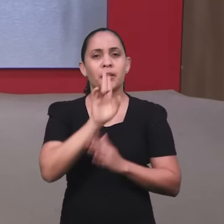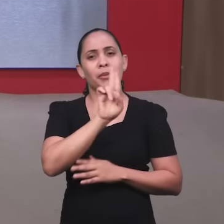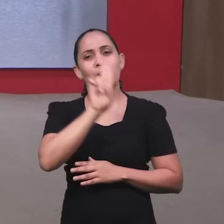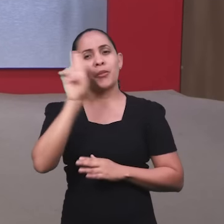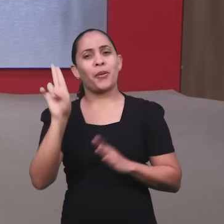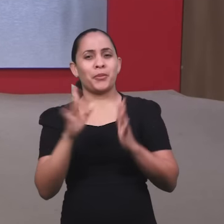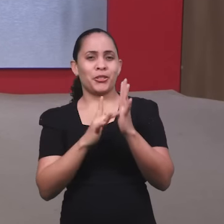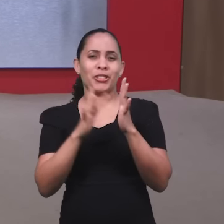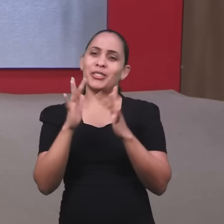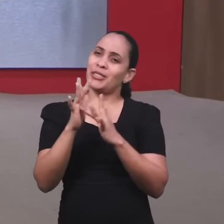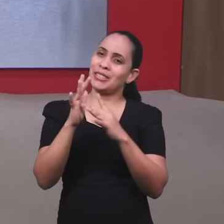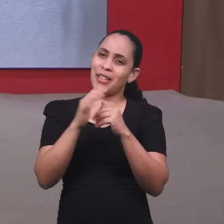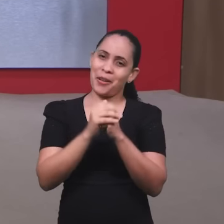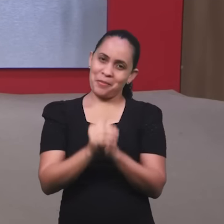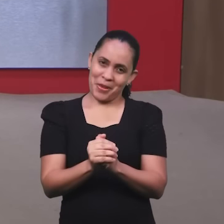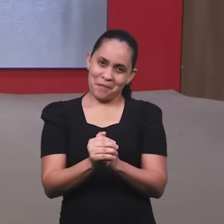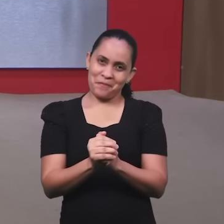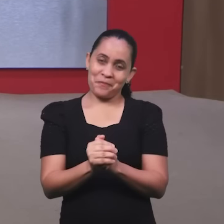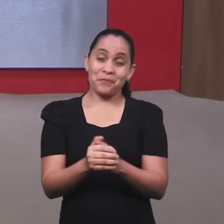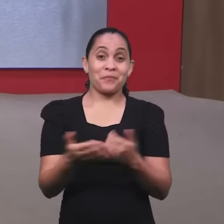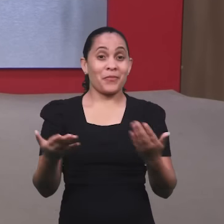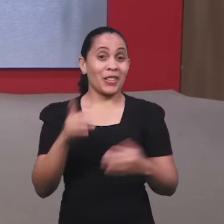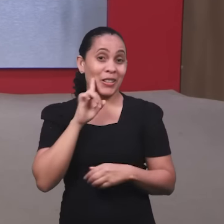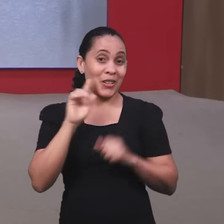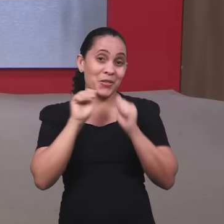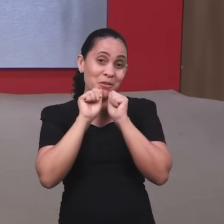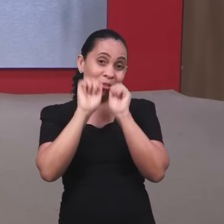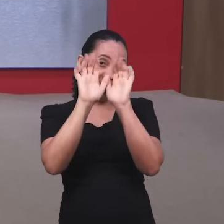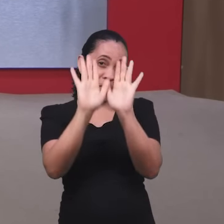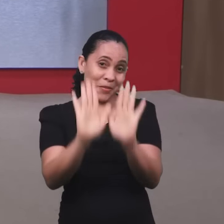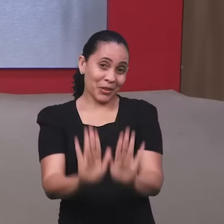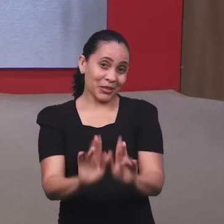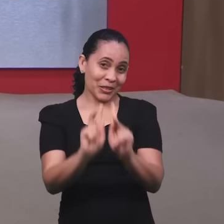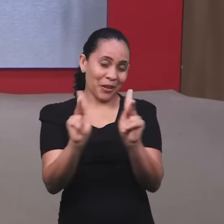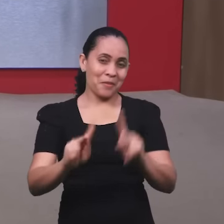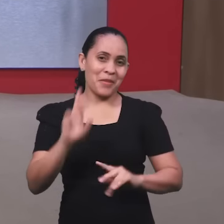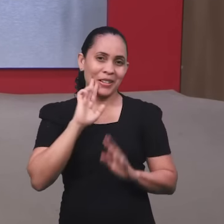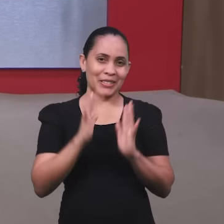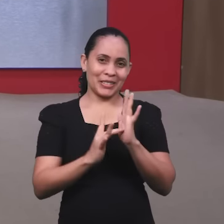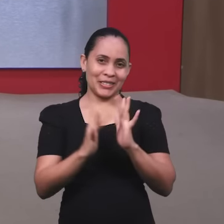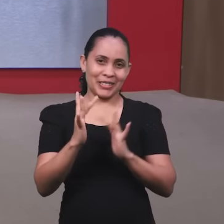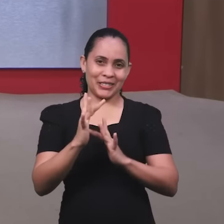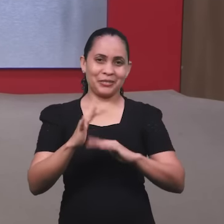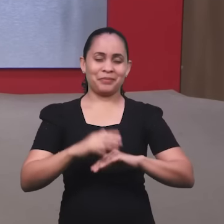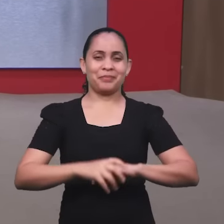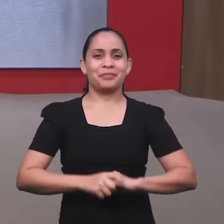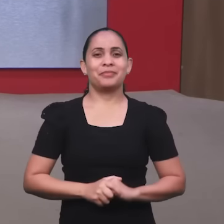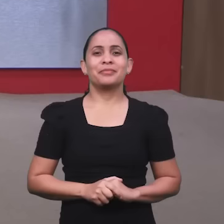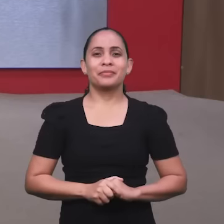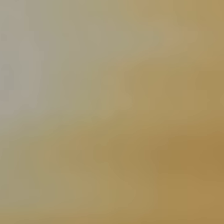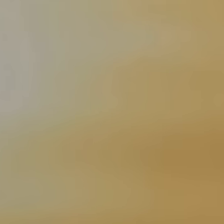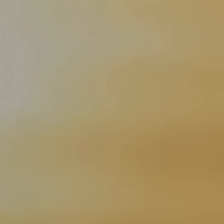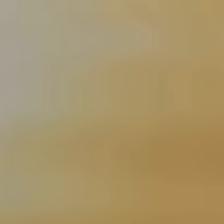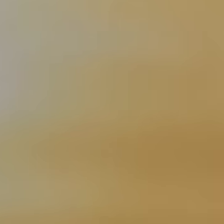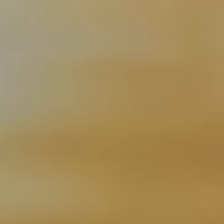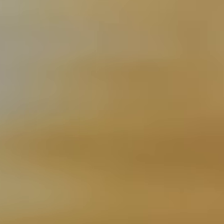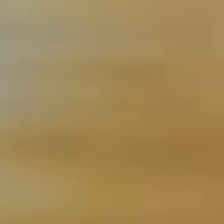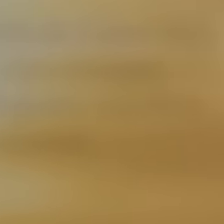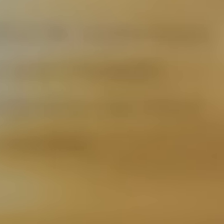de Jesus. Amém. E que assim Deus nos abençoe. A paz do Senhor a todos.